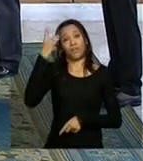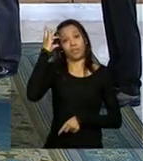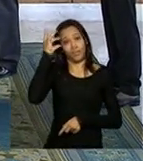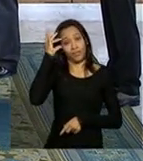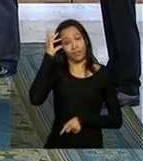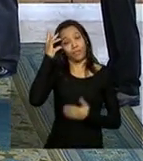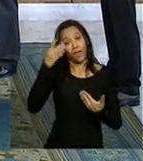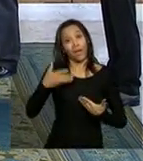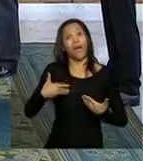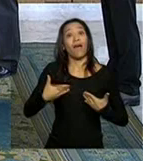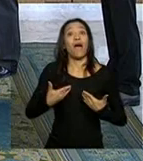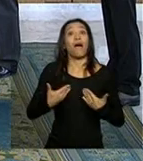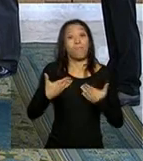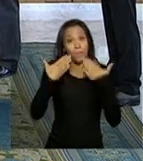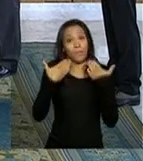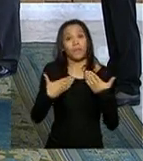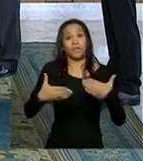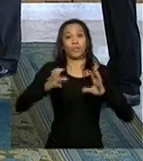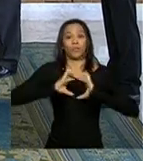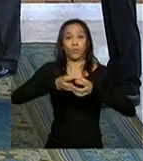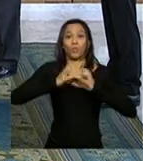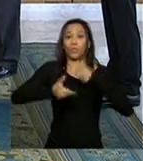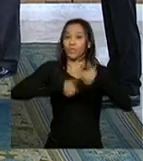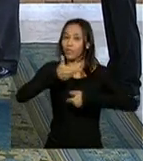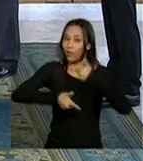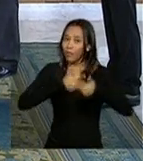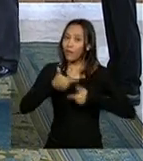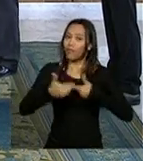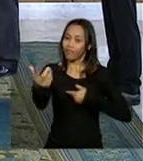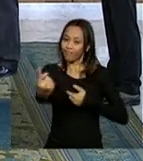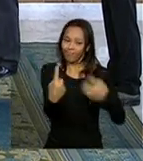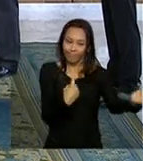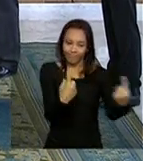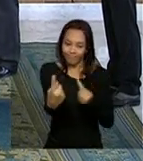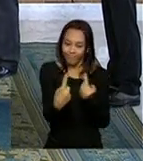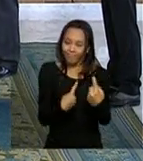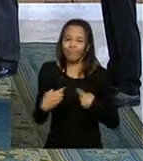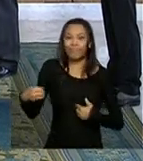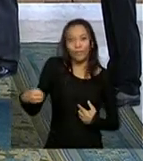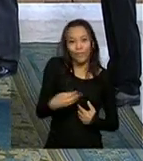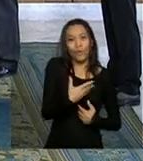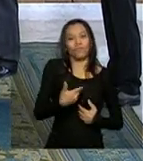apresentada à equipe que vai atuar com esses novos embaixadores.